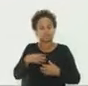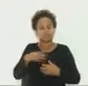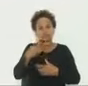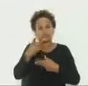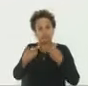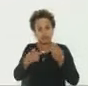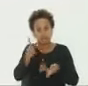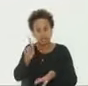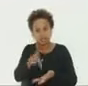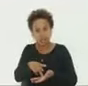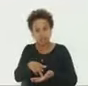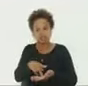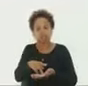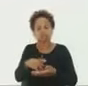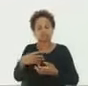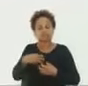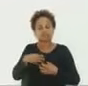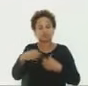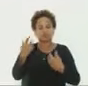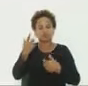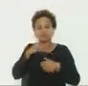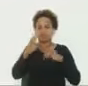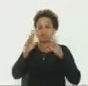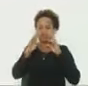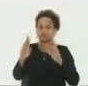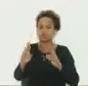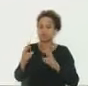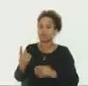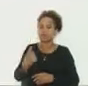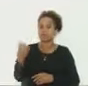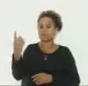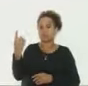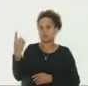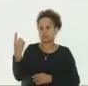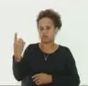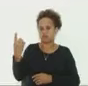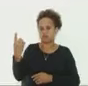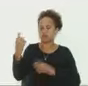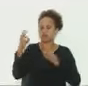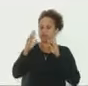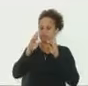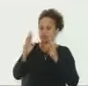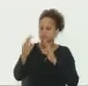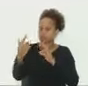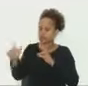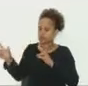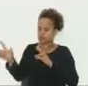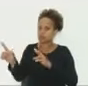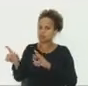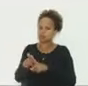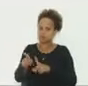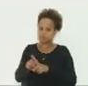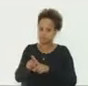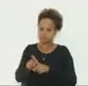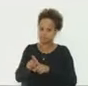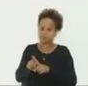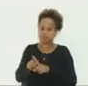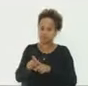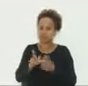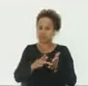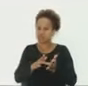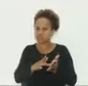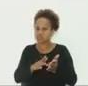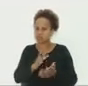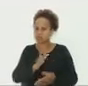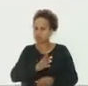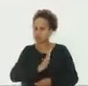por ter conseguido se respeitar em primeiro lugar, mantendo o respeito com o outro. Fingir que tem um coração de pedra